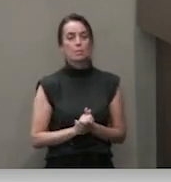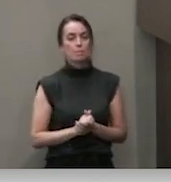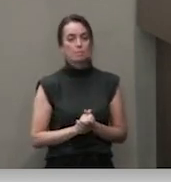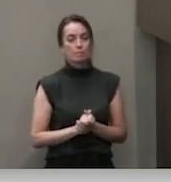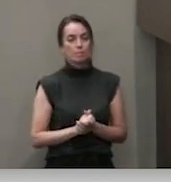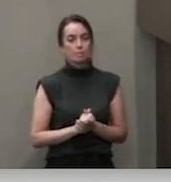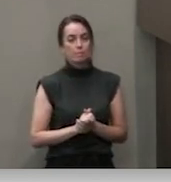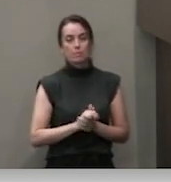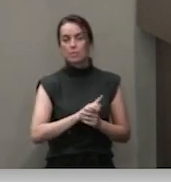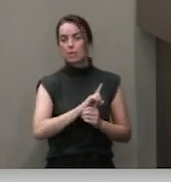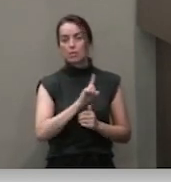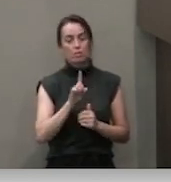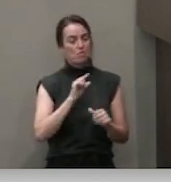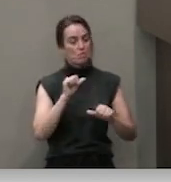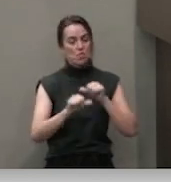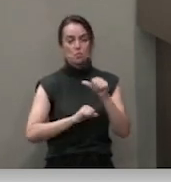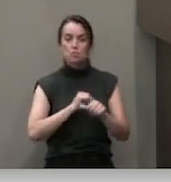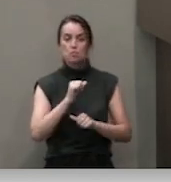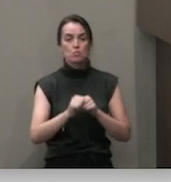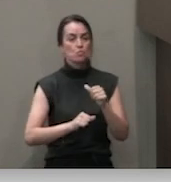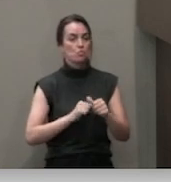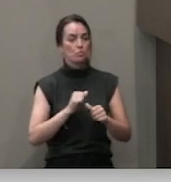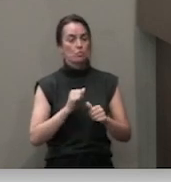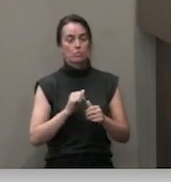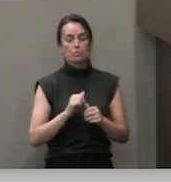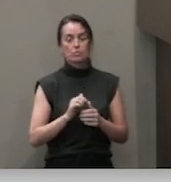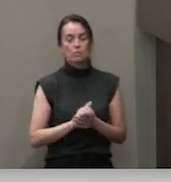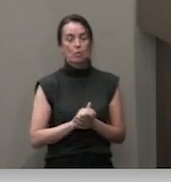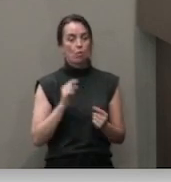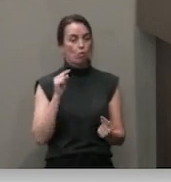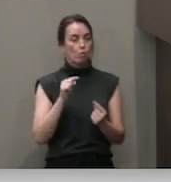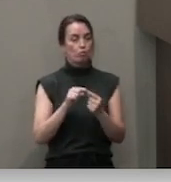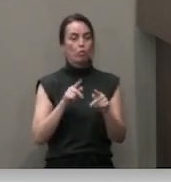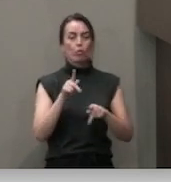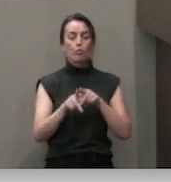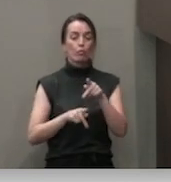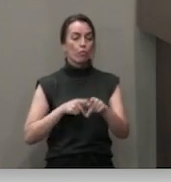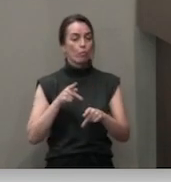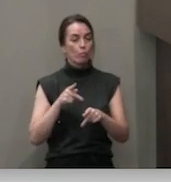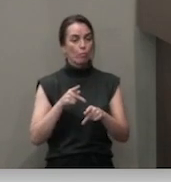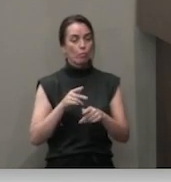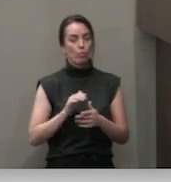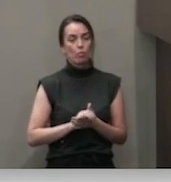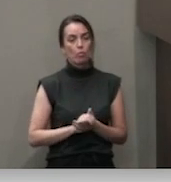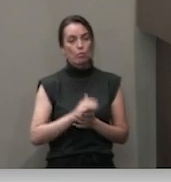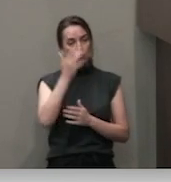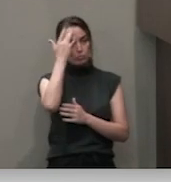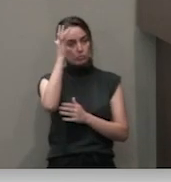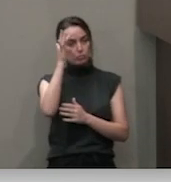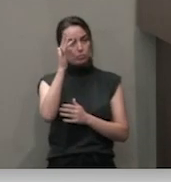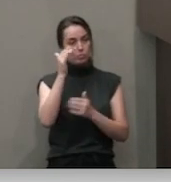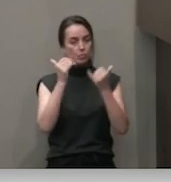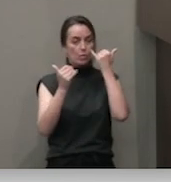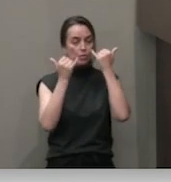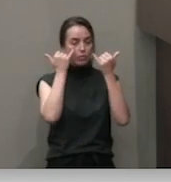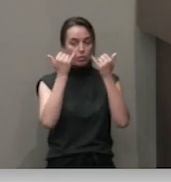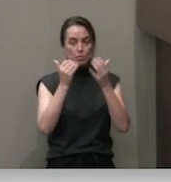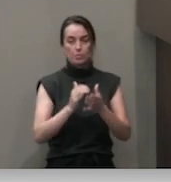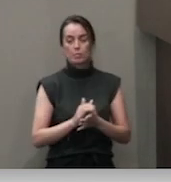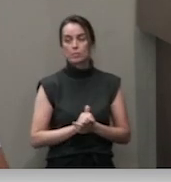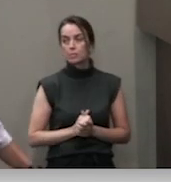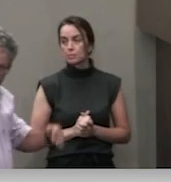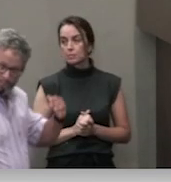trazer conversas distorcida para deixar a população achando que tá sendo da maneira certa a saúde